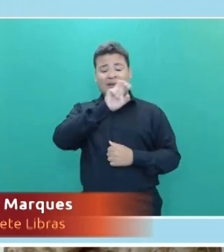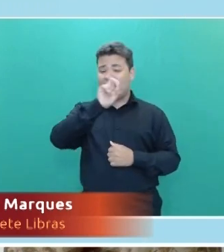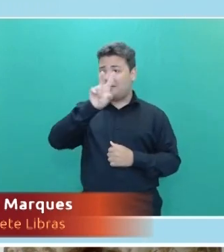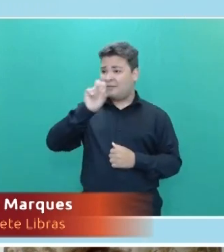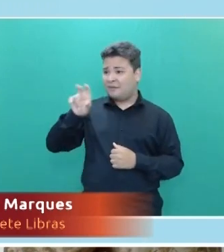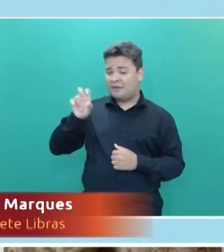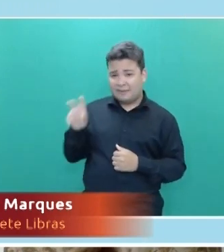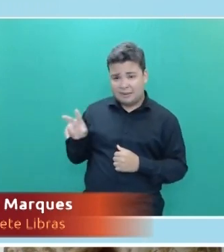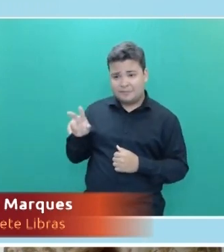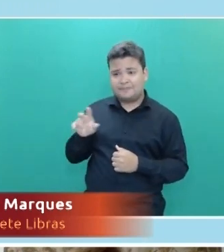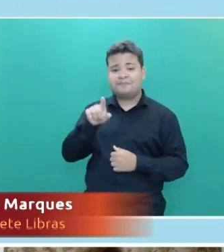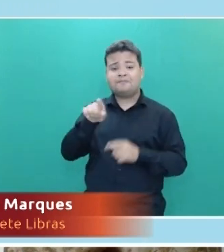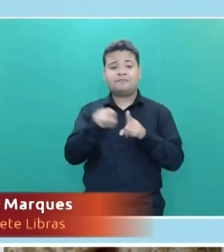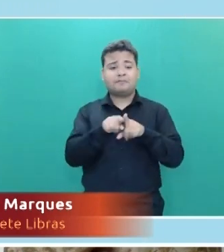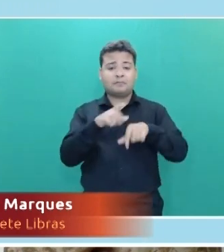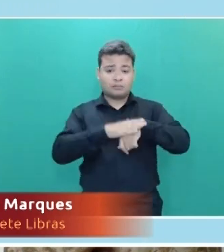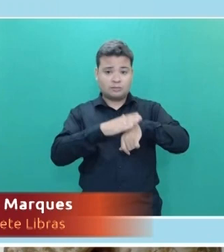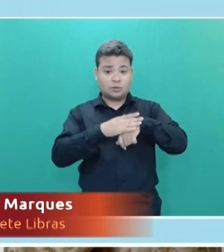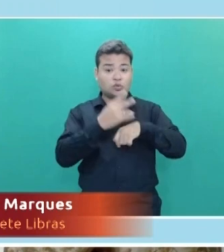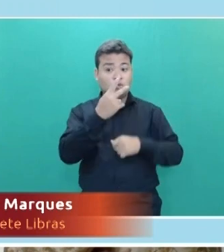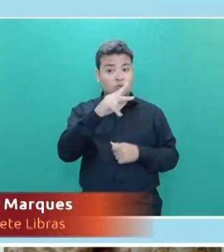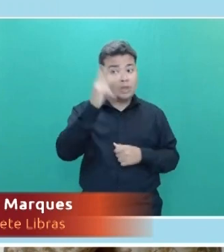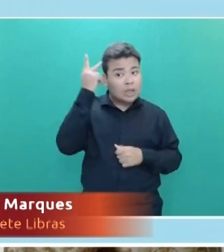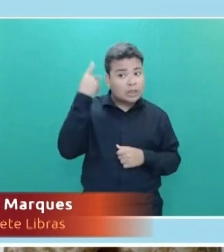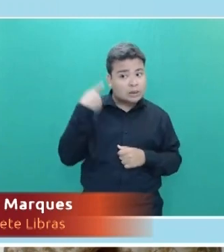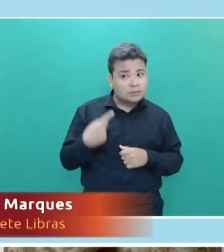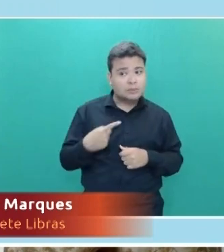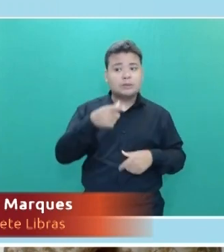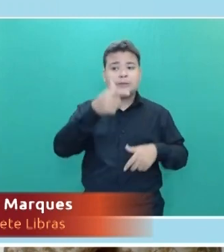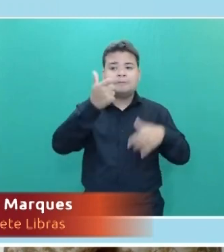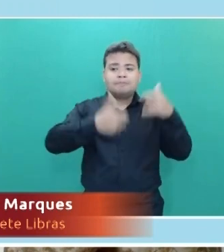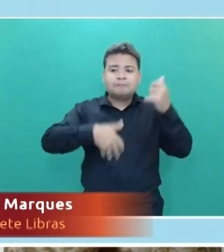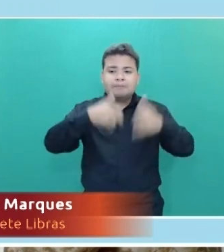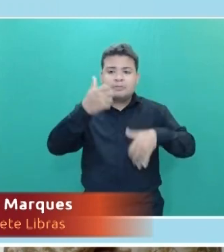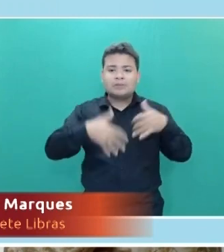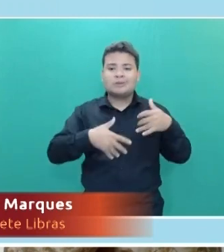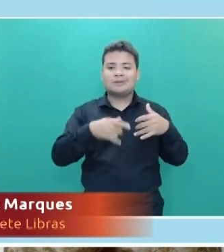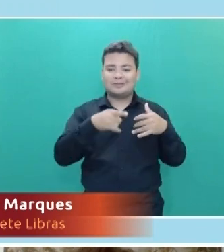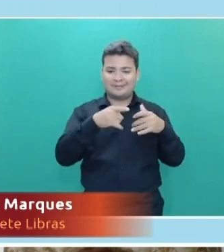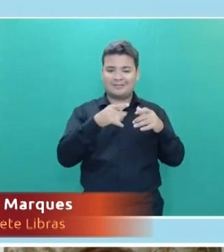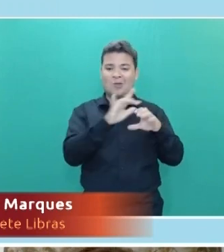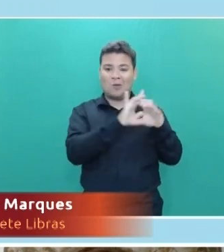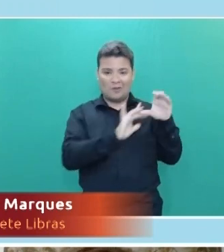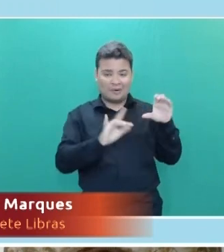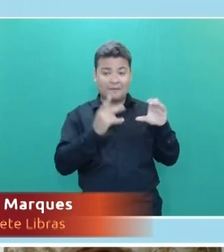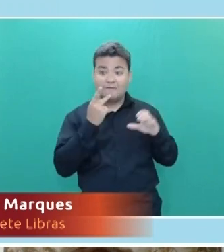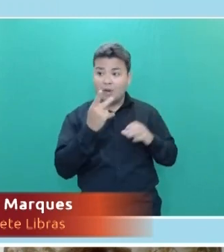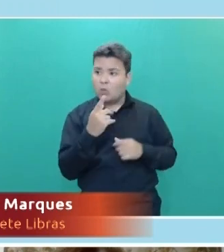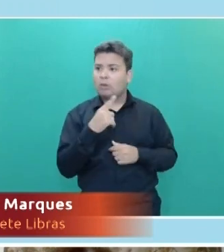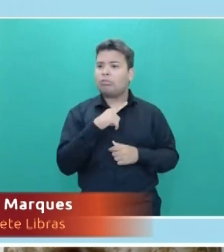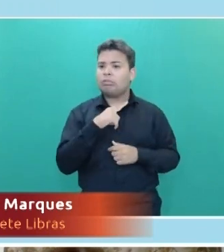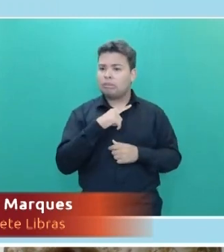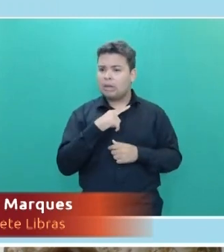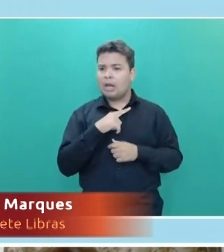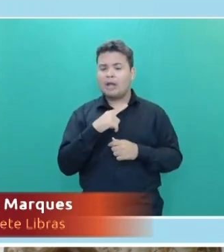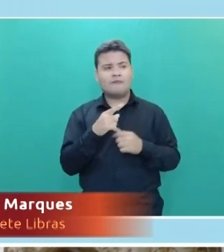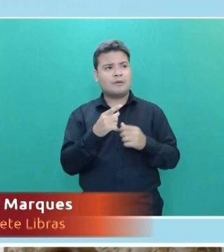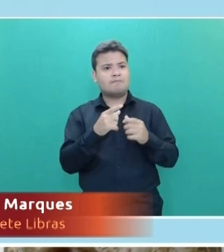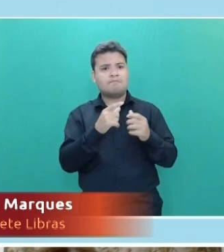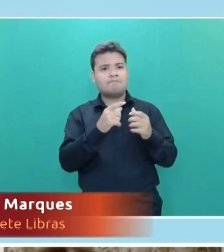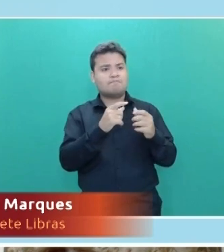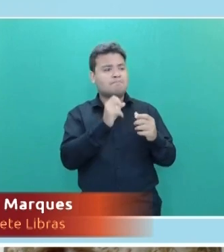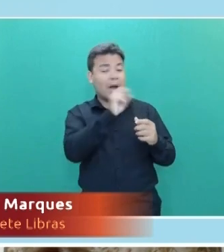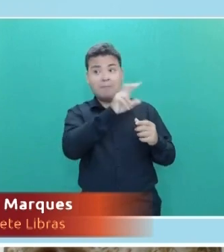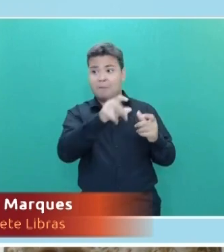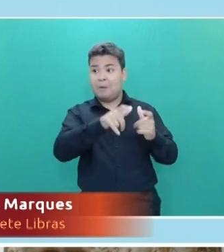no início da sua fala, quando você começa a abrir o programa, do aumento dos casos, isso é assustador. e